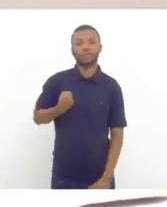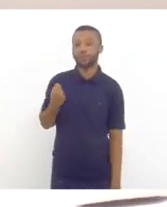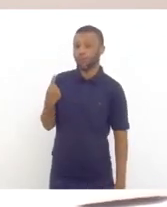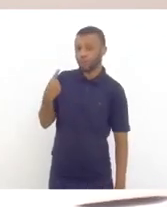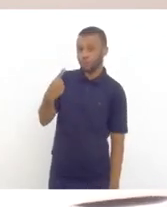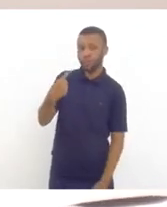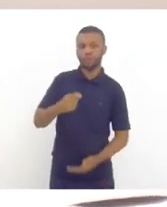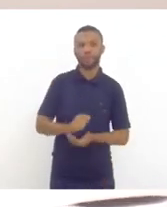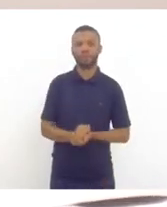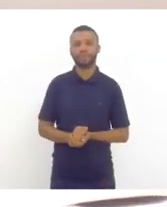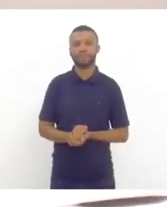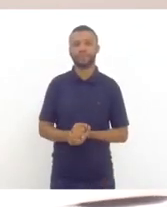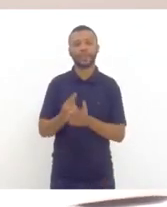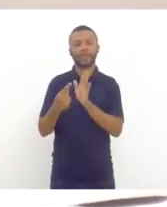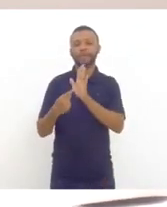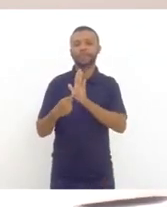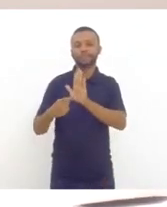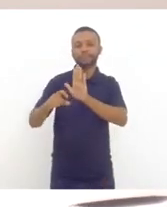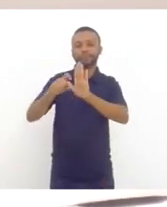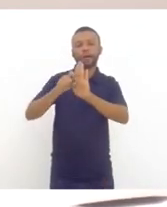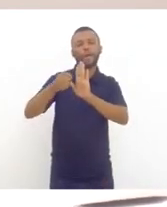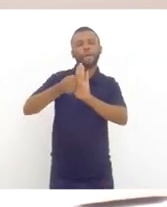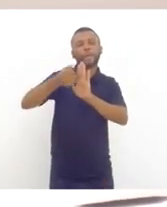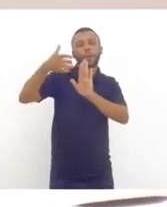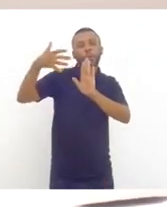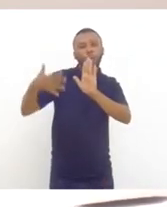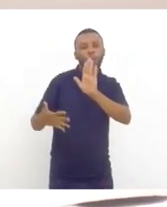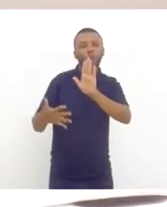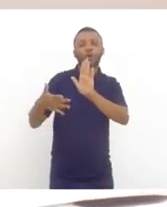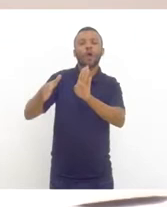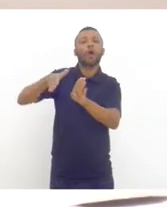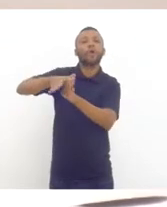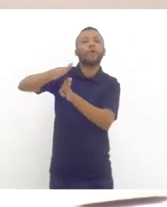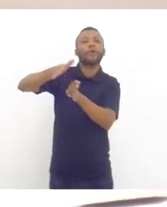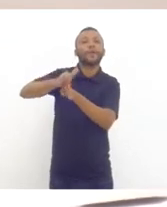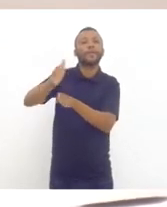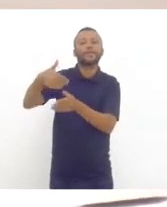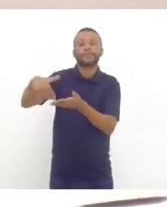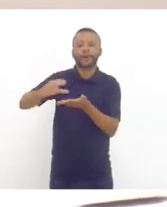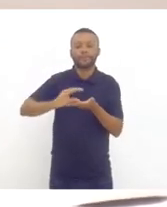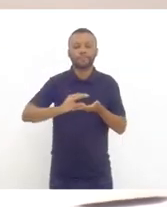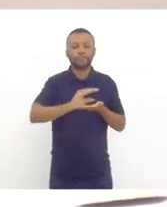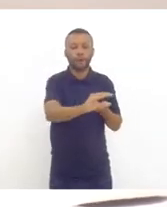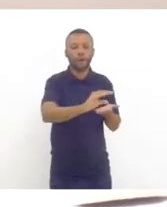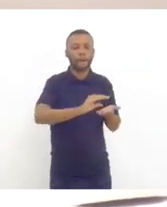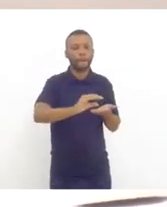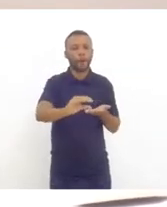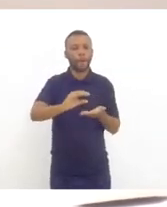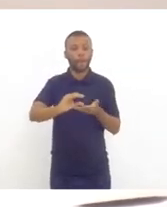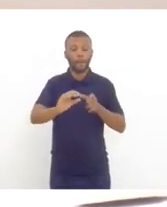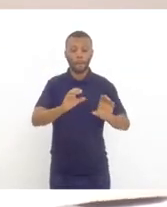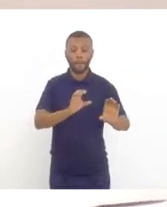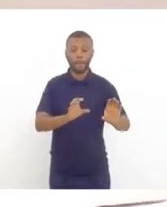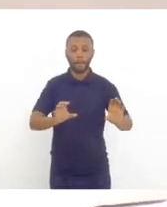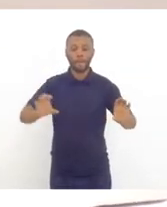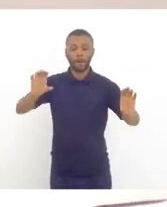ela faz uma distribuição percentual por região. E, na linha da